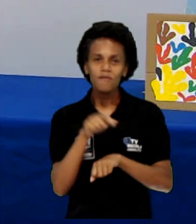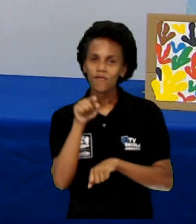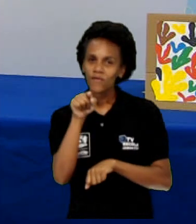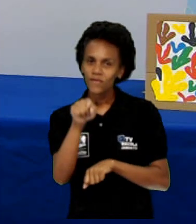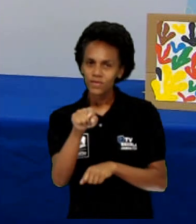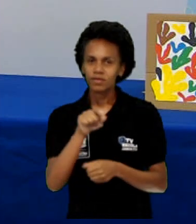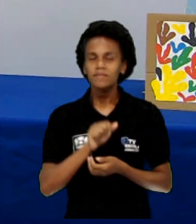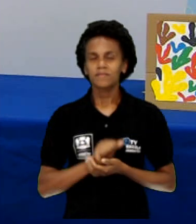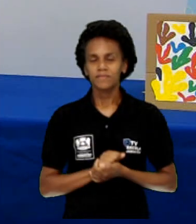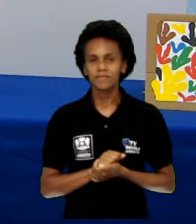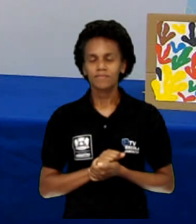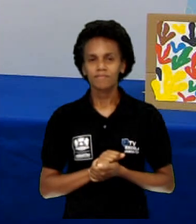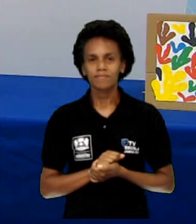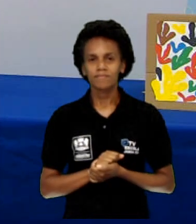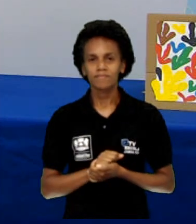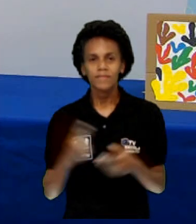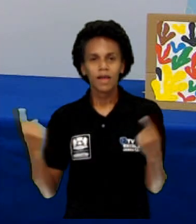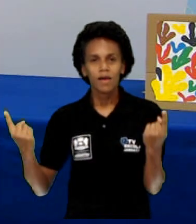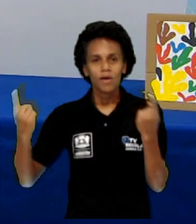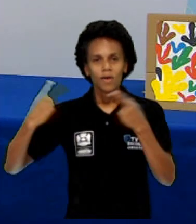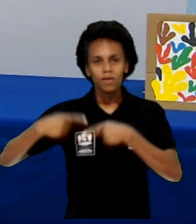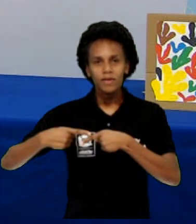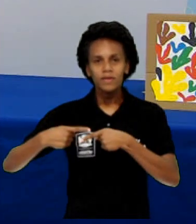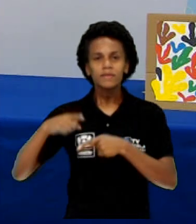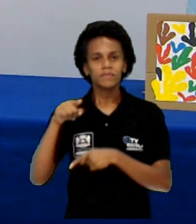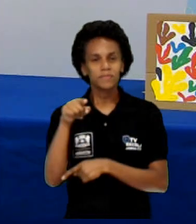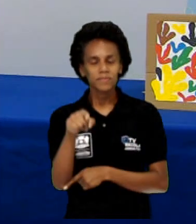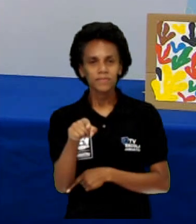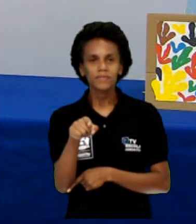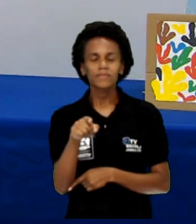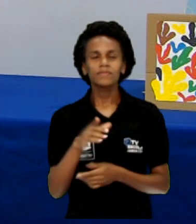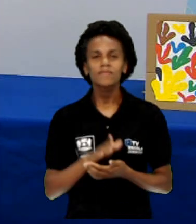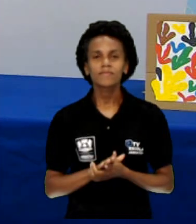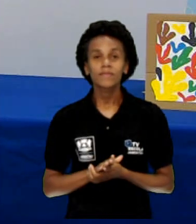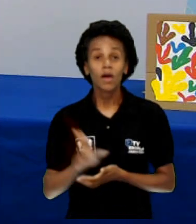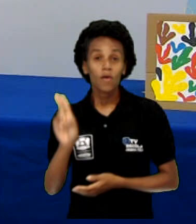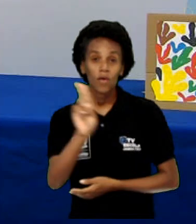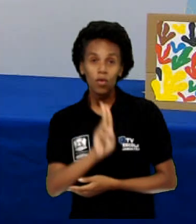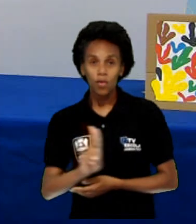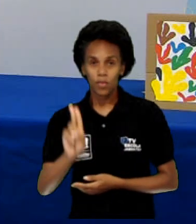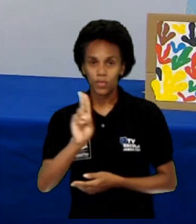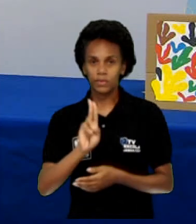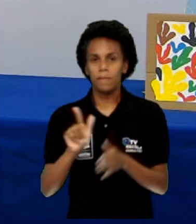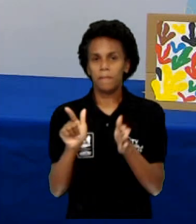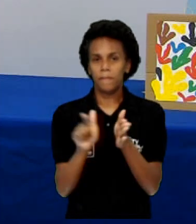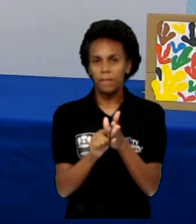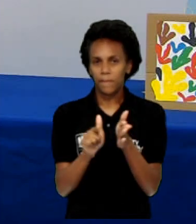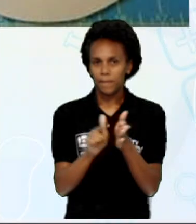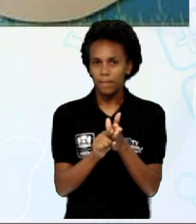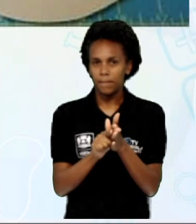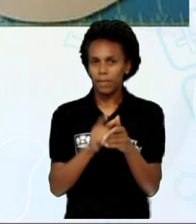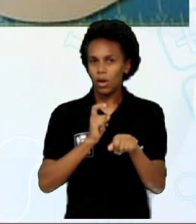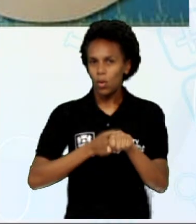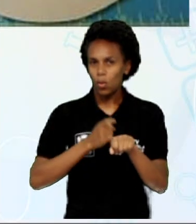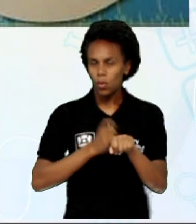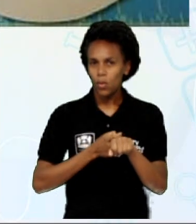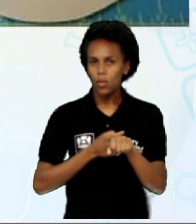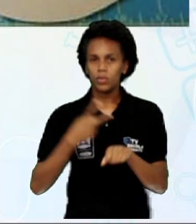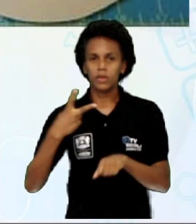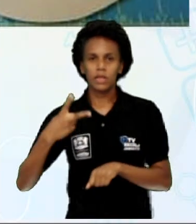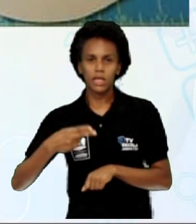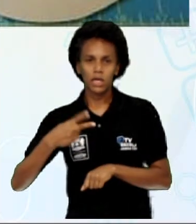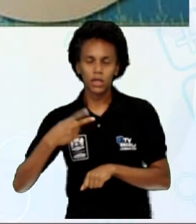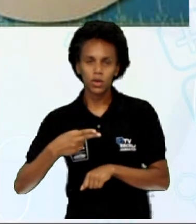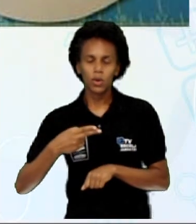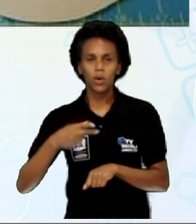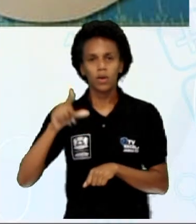vocês, a gente vai usar como material papelão, tesoura, cola e barbante. E qual é o